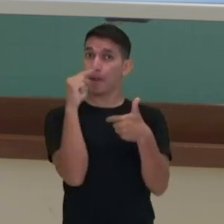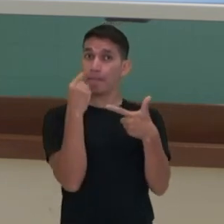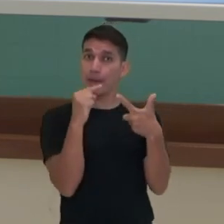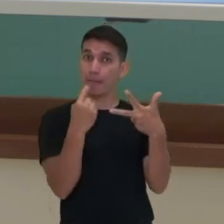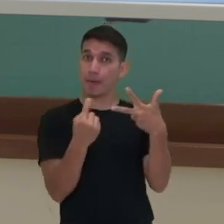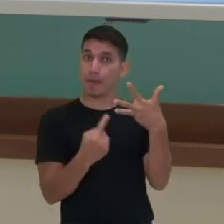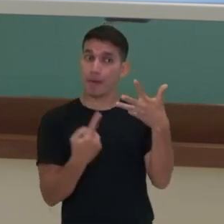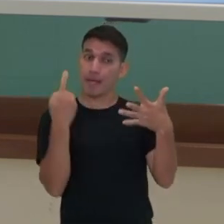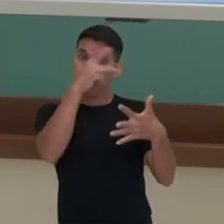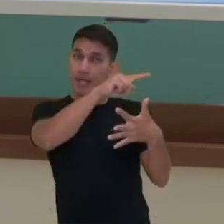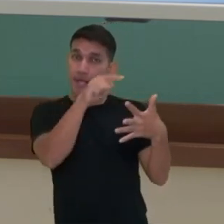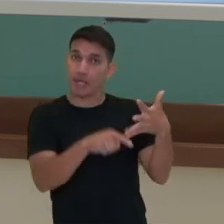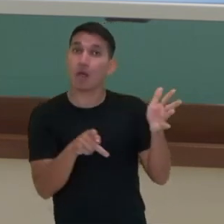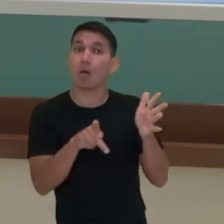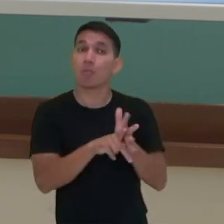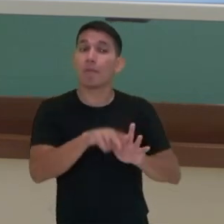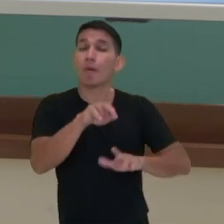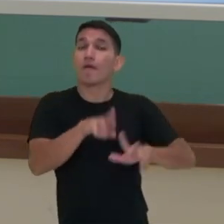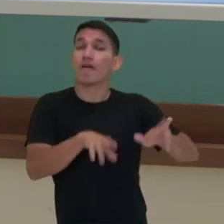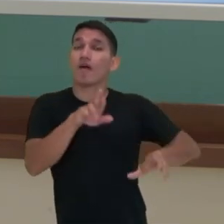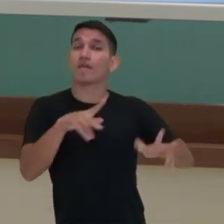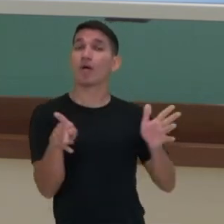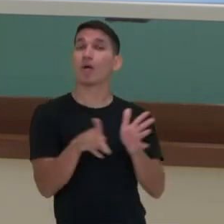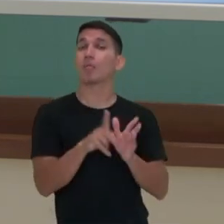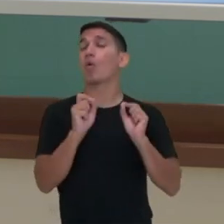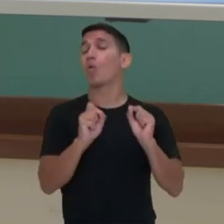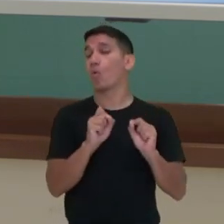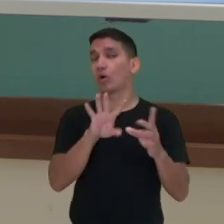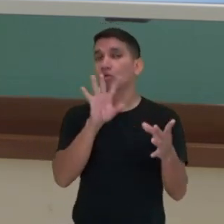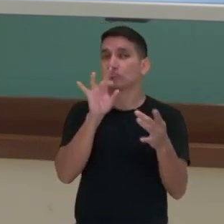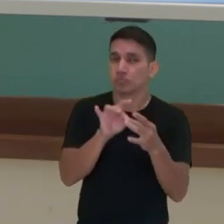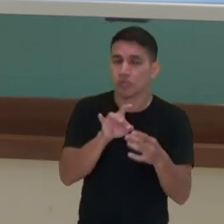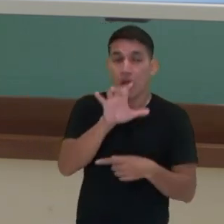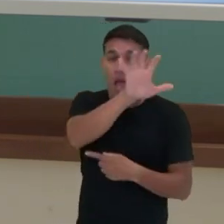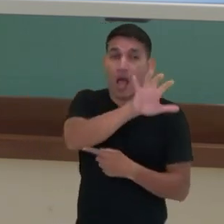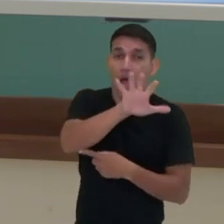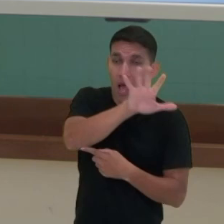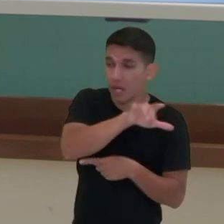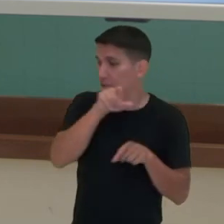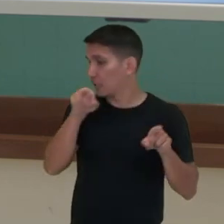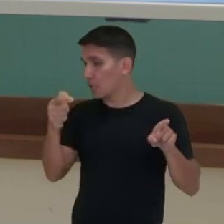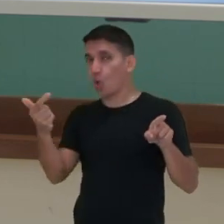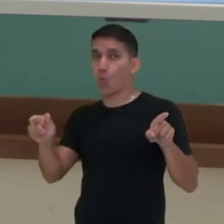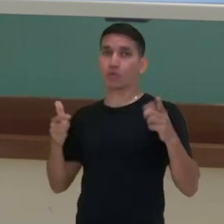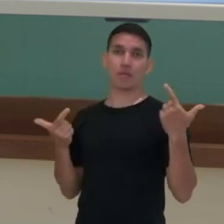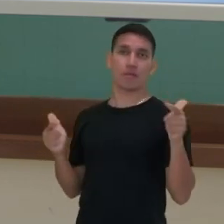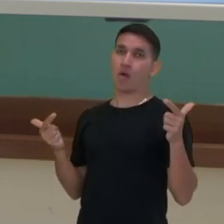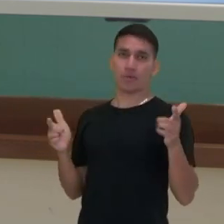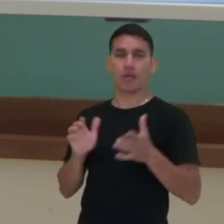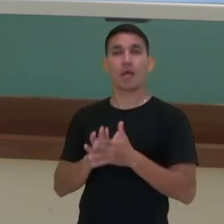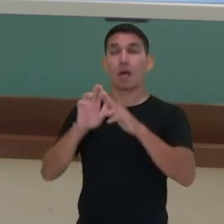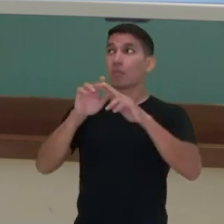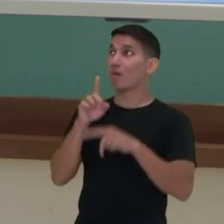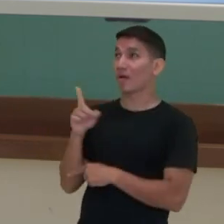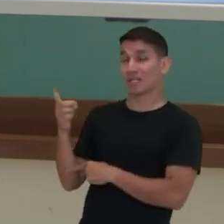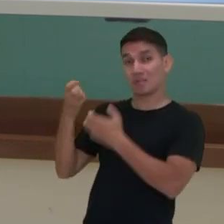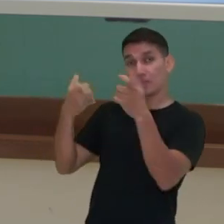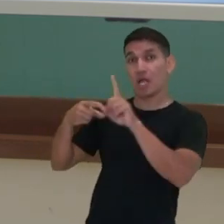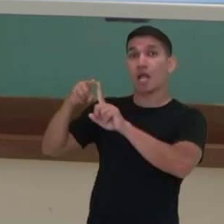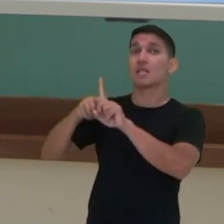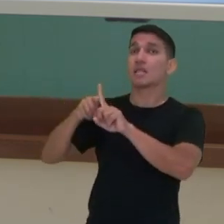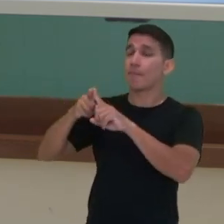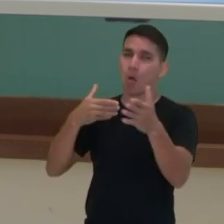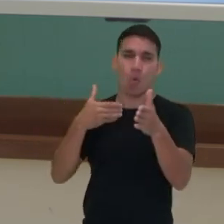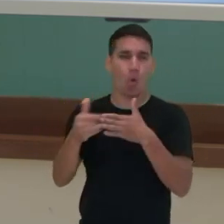são variáveis ali, né? Pode ter um determinado fator numa área que não tem em outra. Quando eu falo da temperatura,